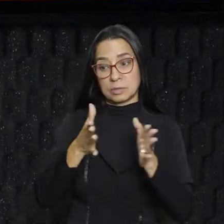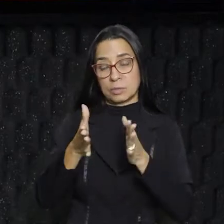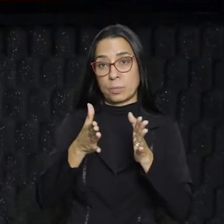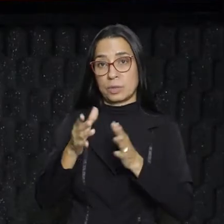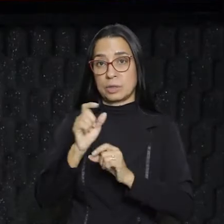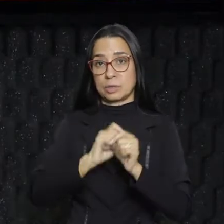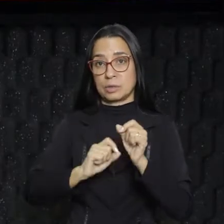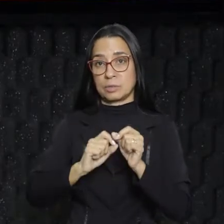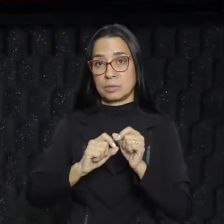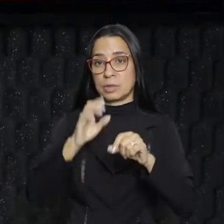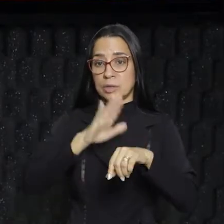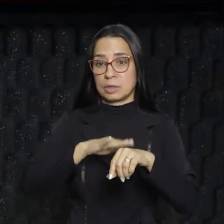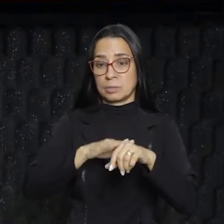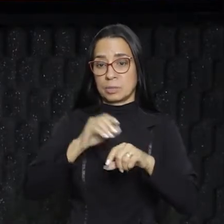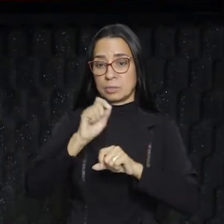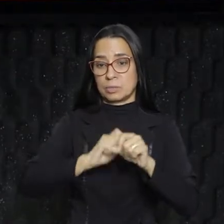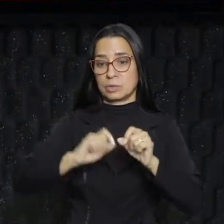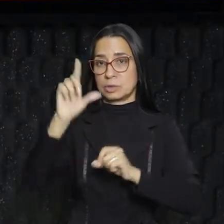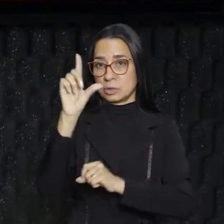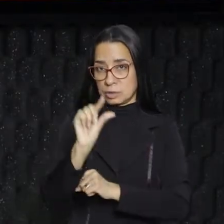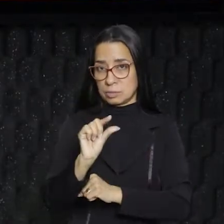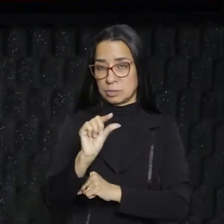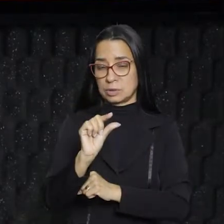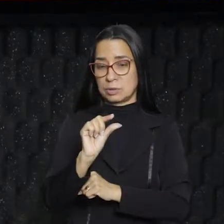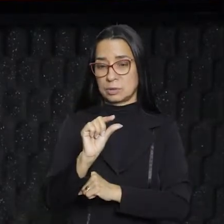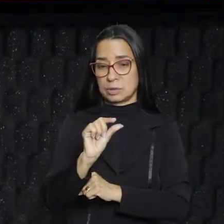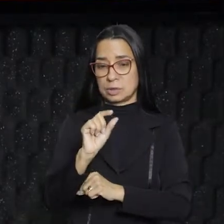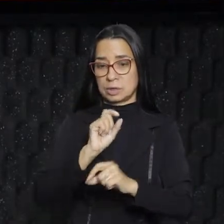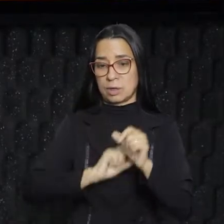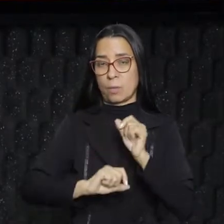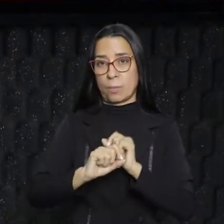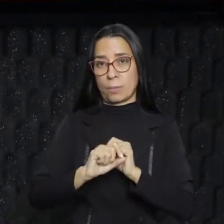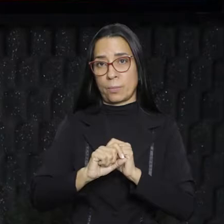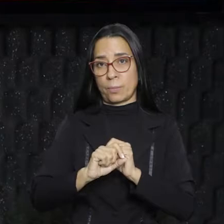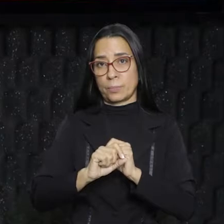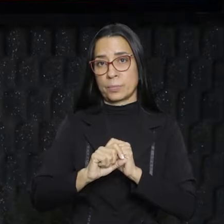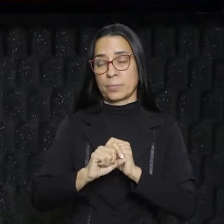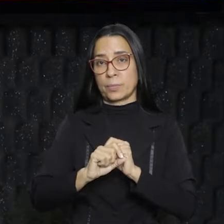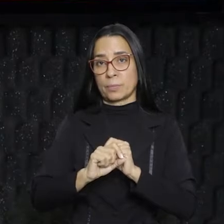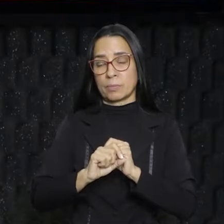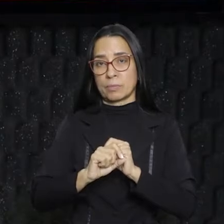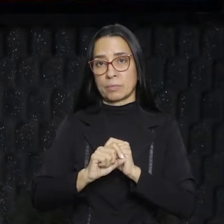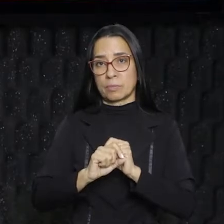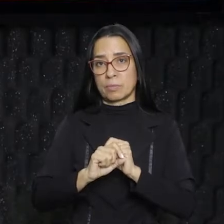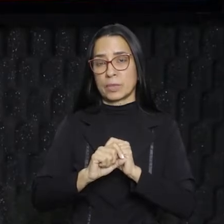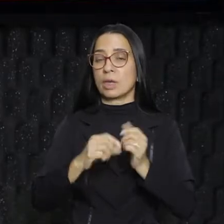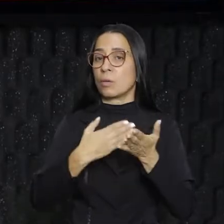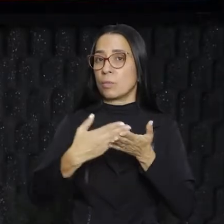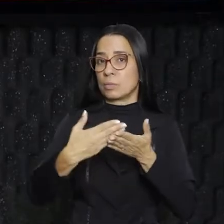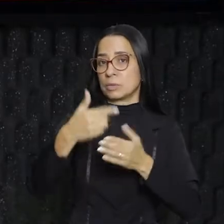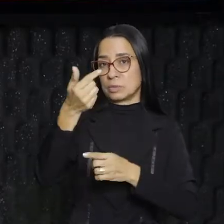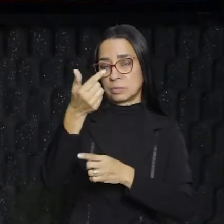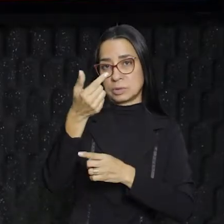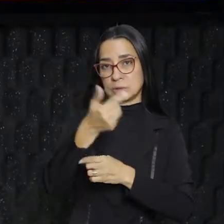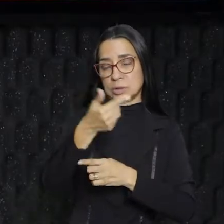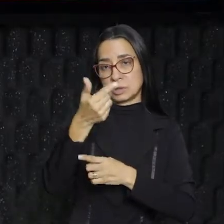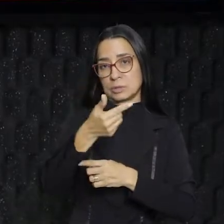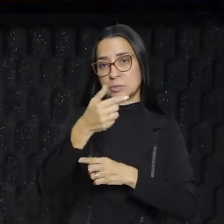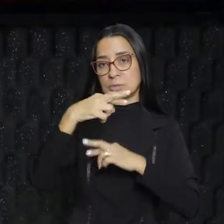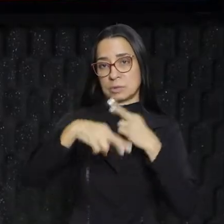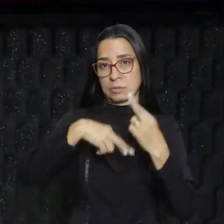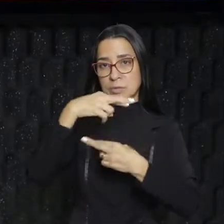de desaceleração, isso já chegando na Europa especificamente no século XX, a partir da segunda revolução industrial,